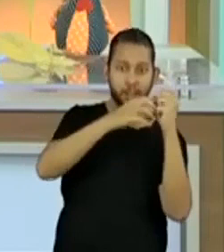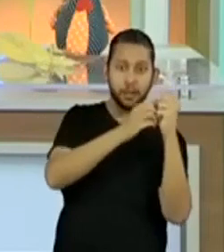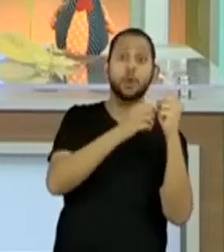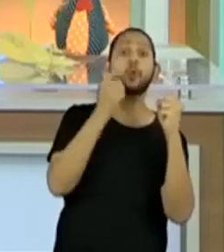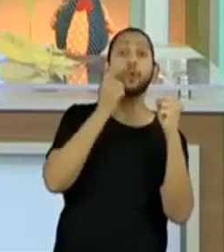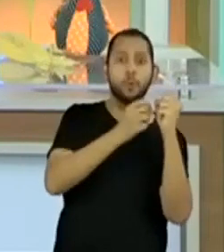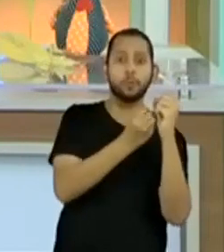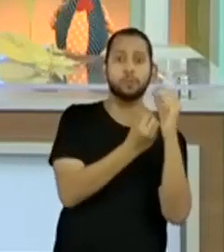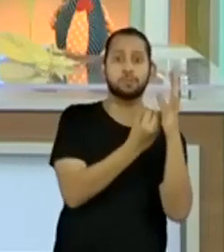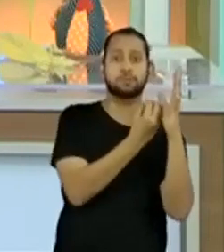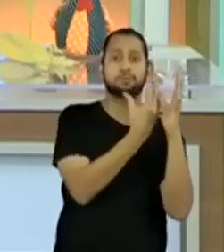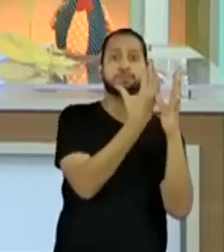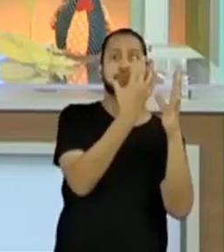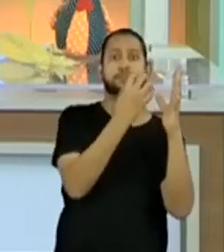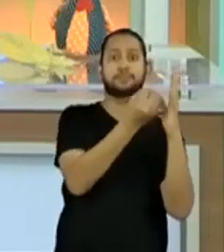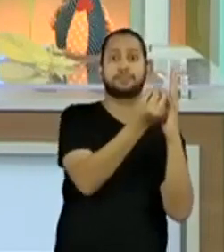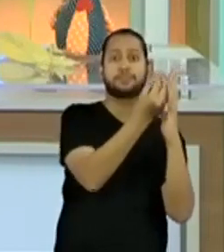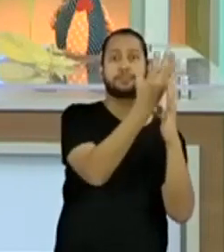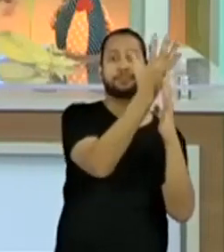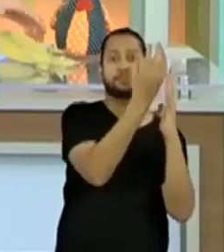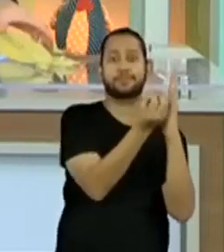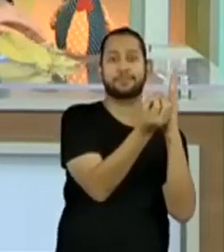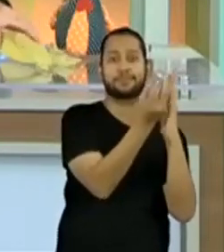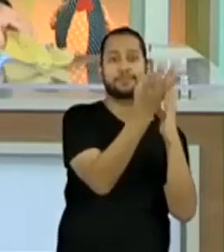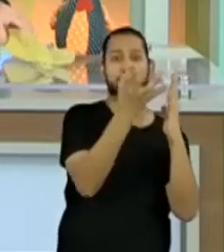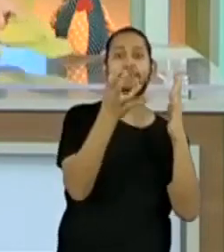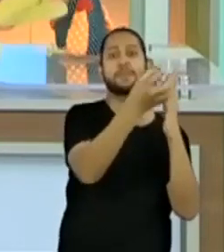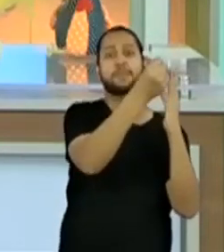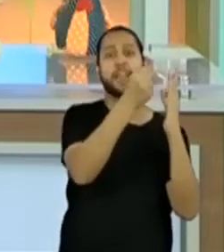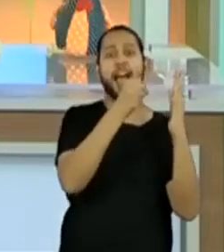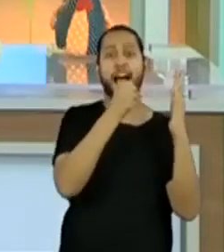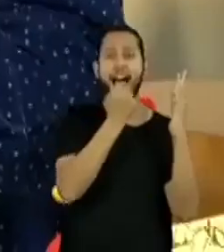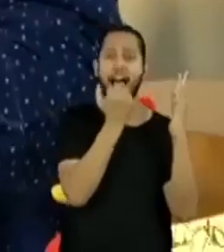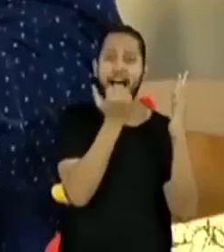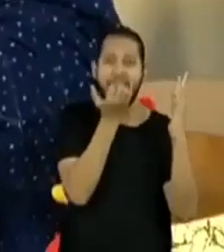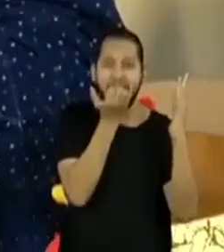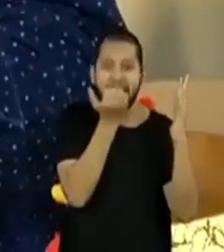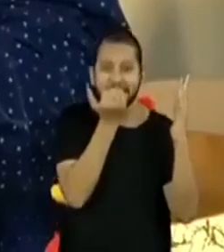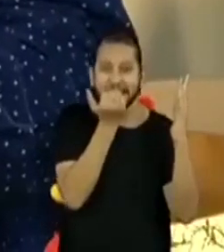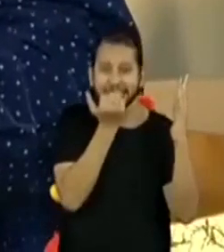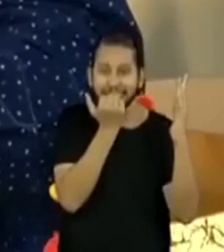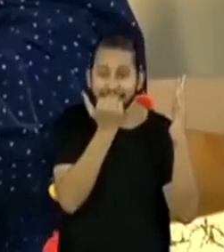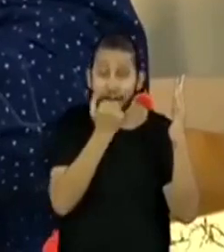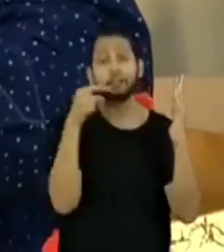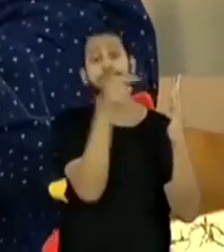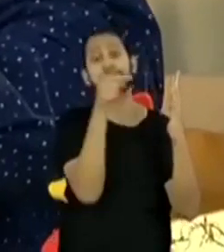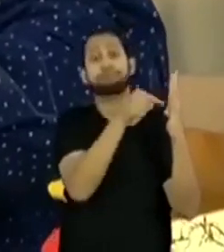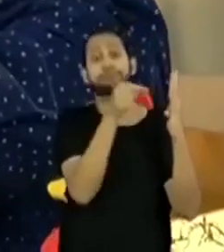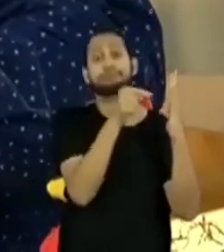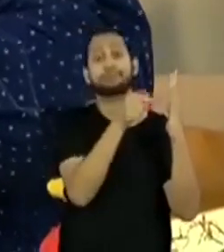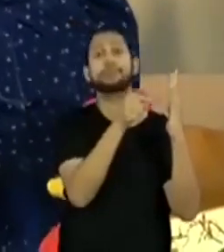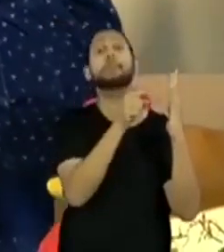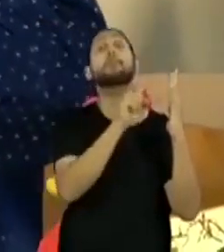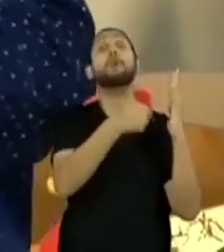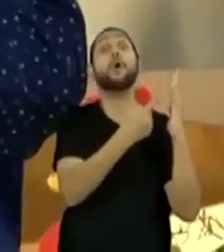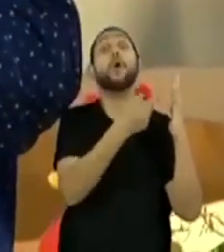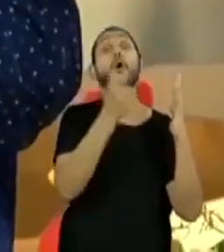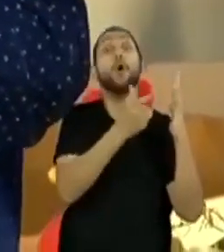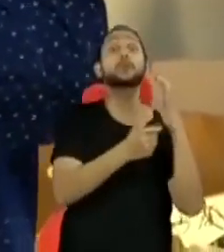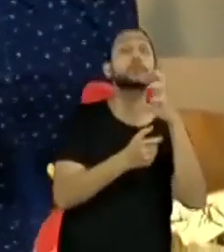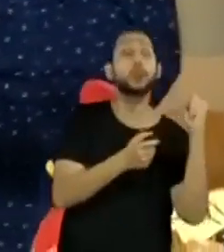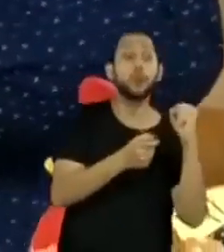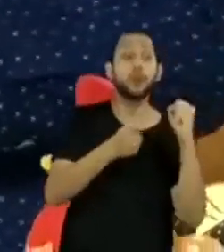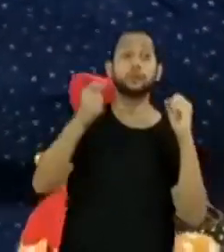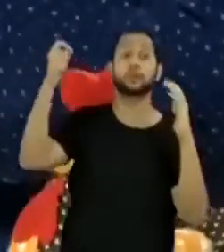a energia do sol passa para o milho, tá? O